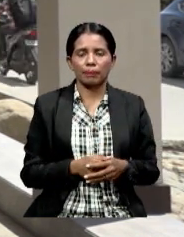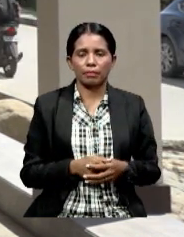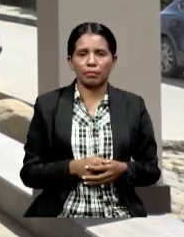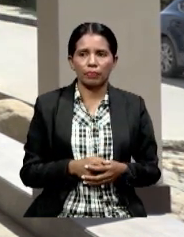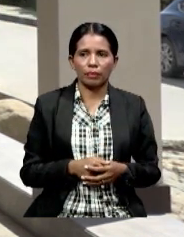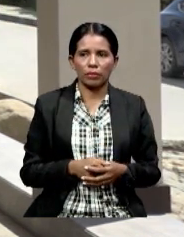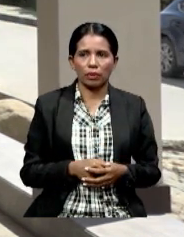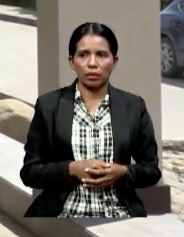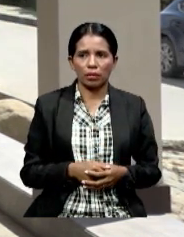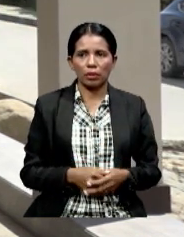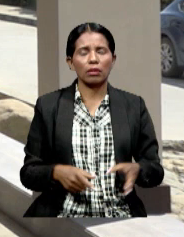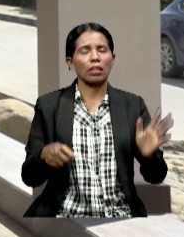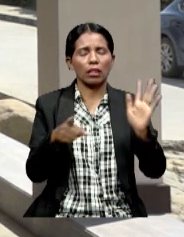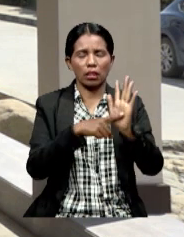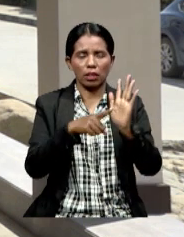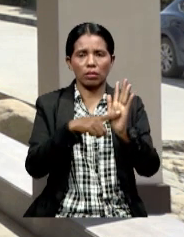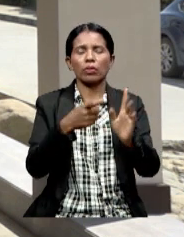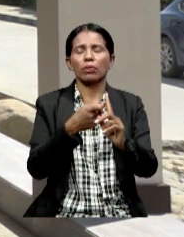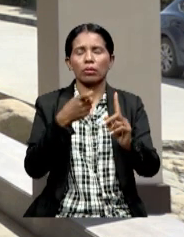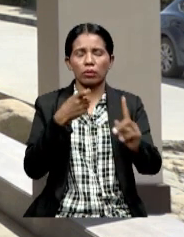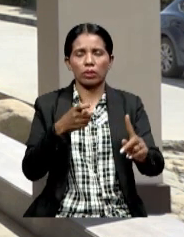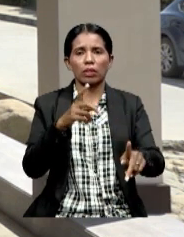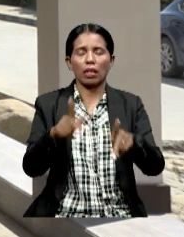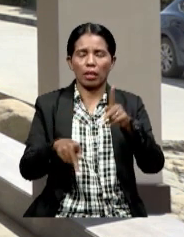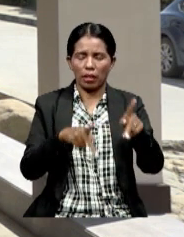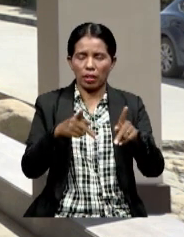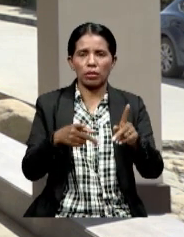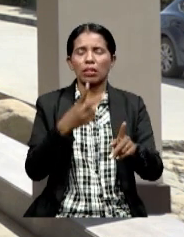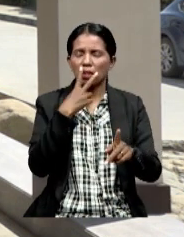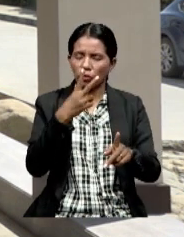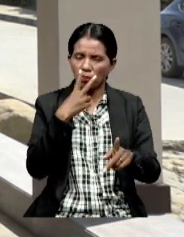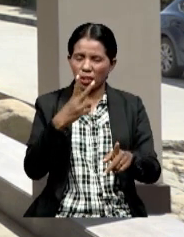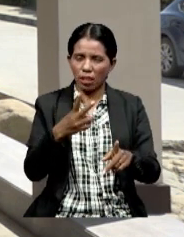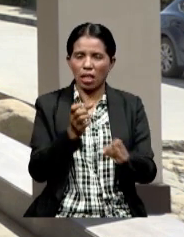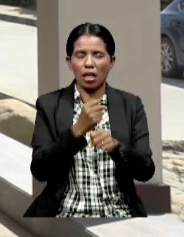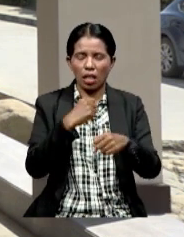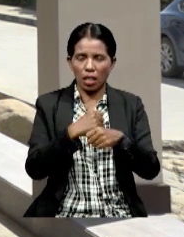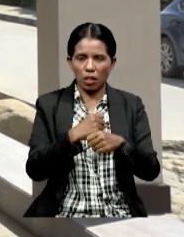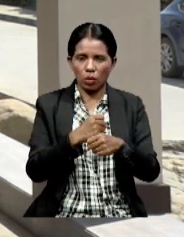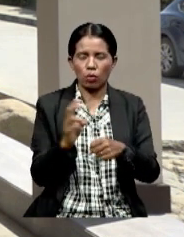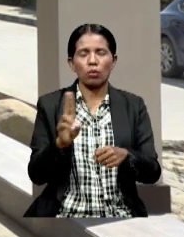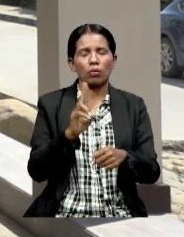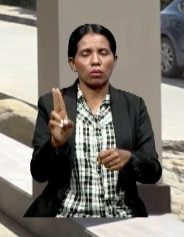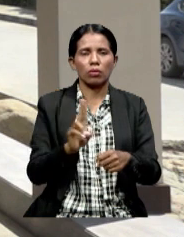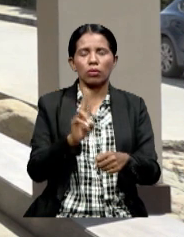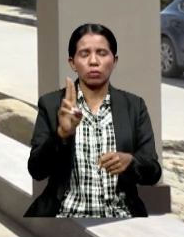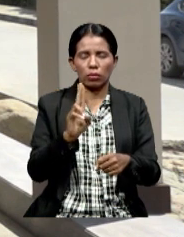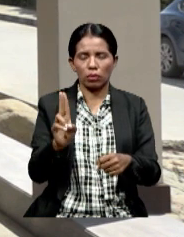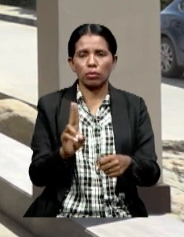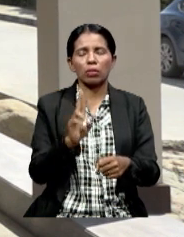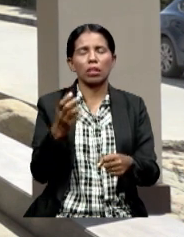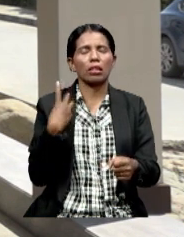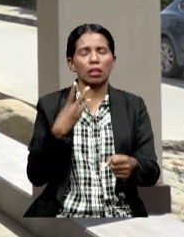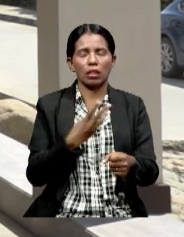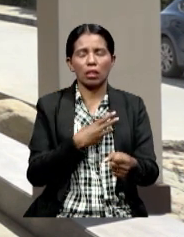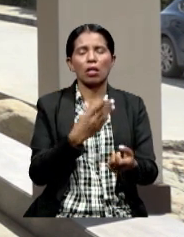ni efeito negativo os tabaco, né? Barato. Para além de halo estraga itani osan, suno itani osan, mos estraga itani